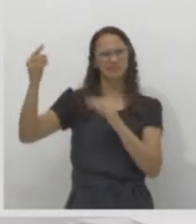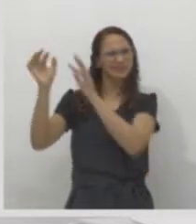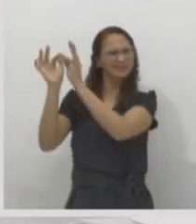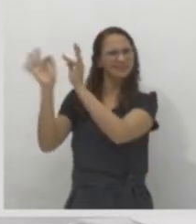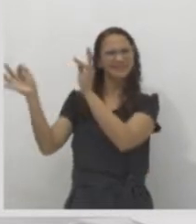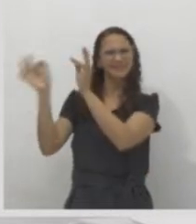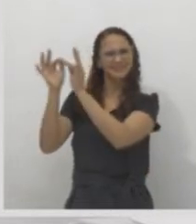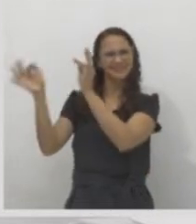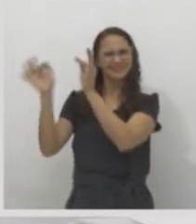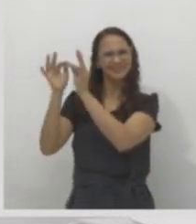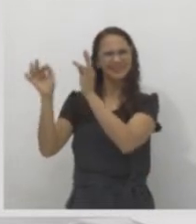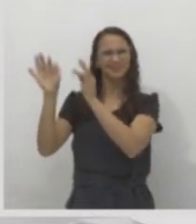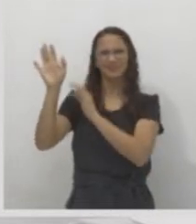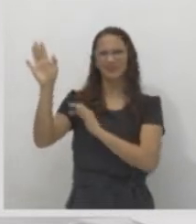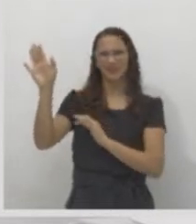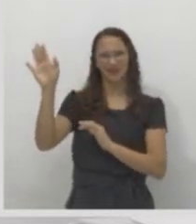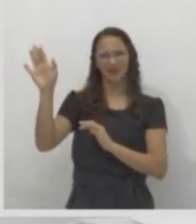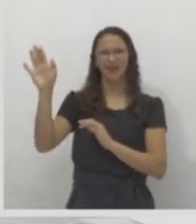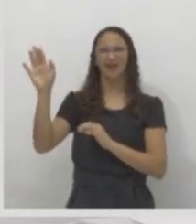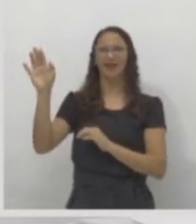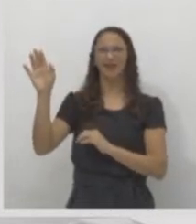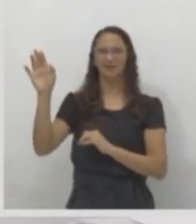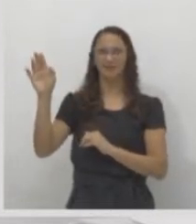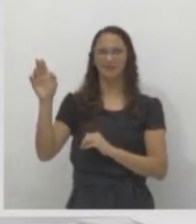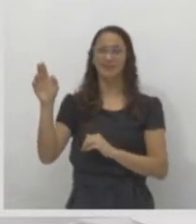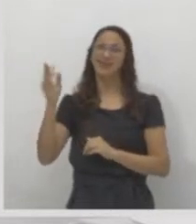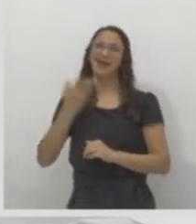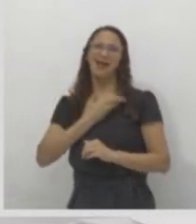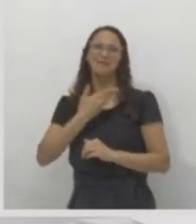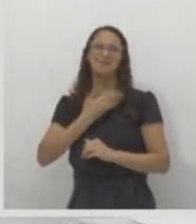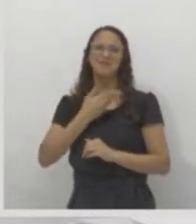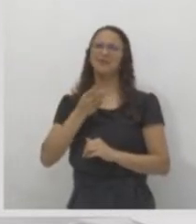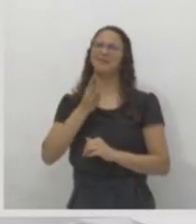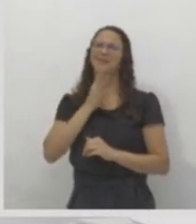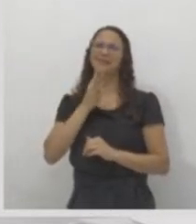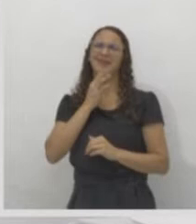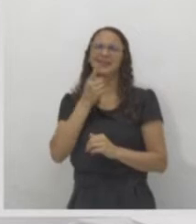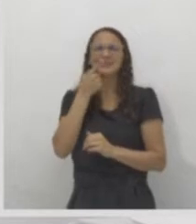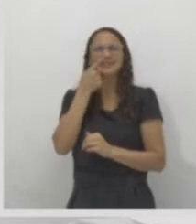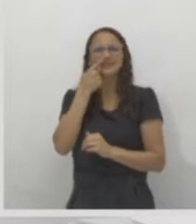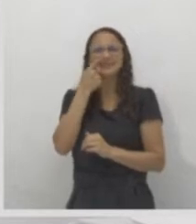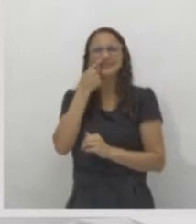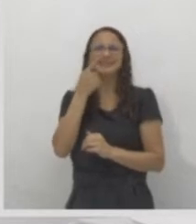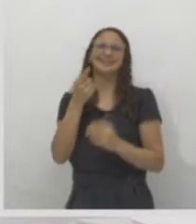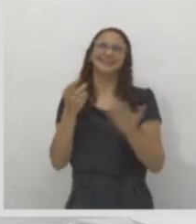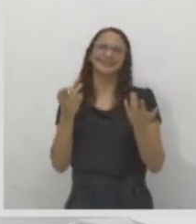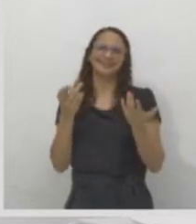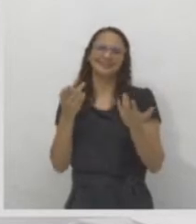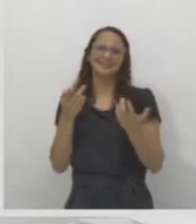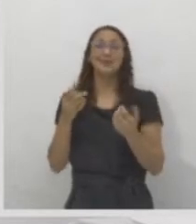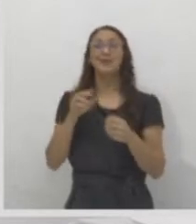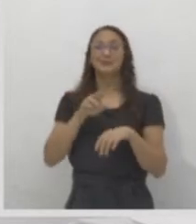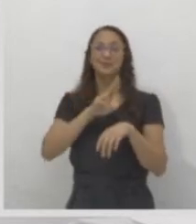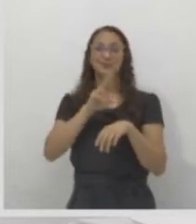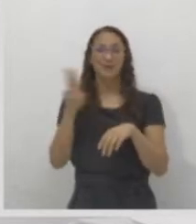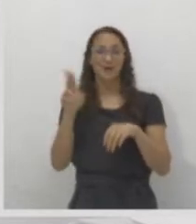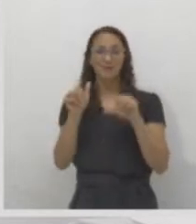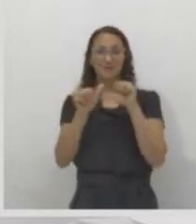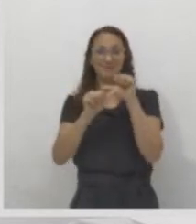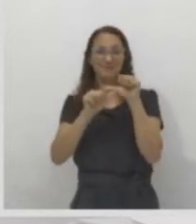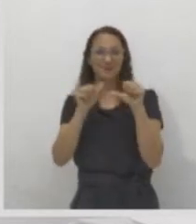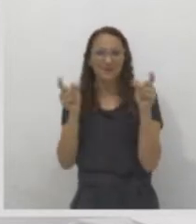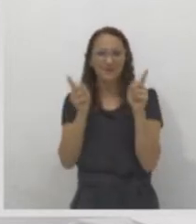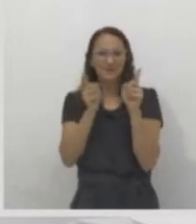aquele amigo que você tem, que você chama pelo nome, chama até pelo apelido? Ô Tonton,